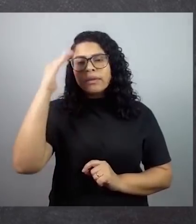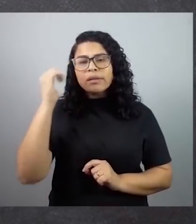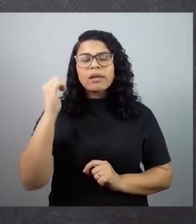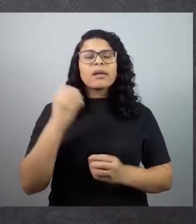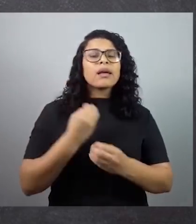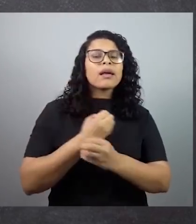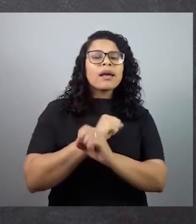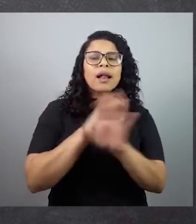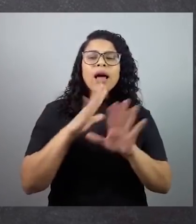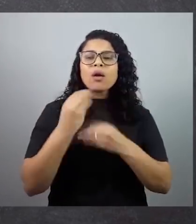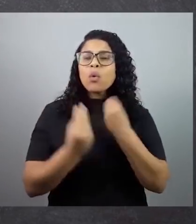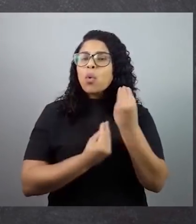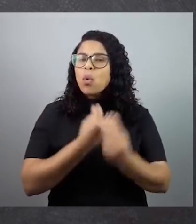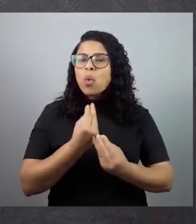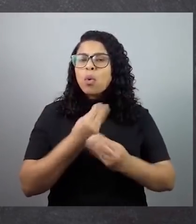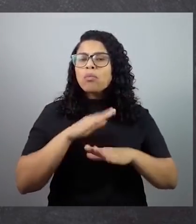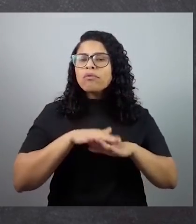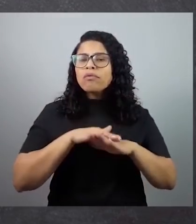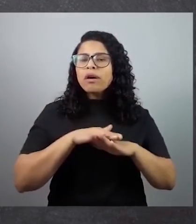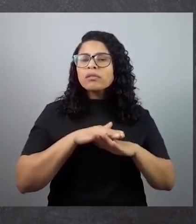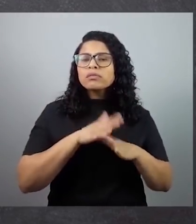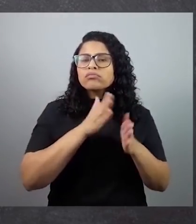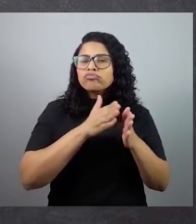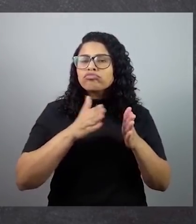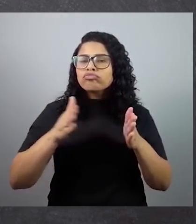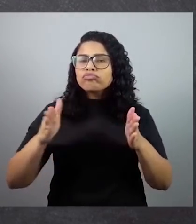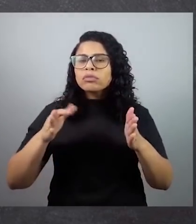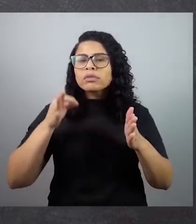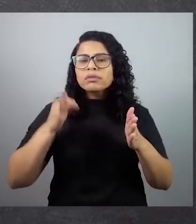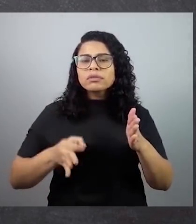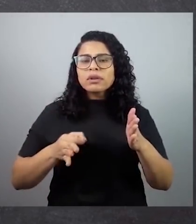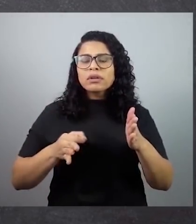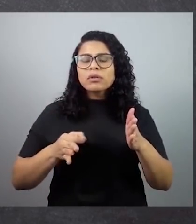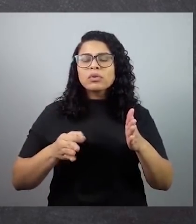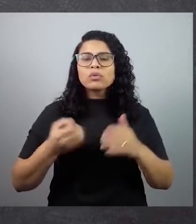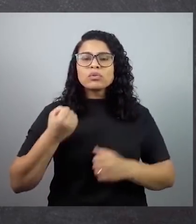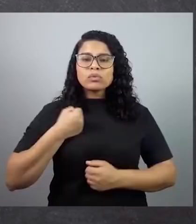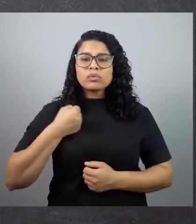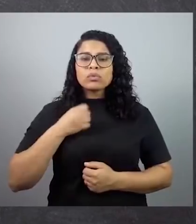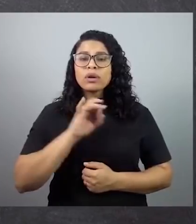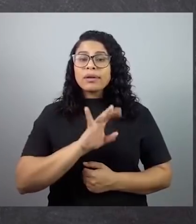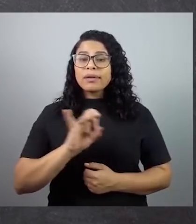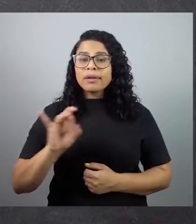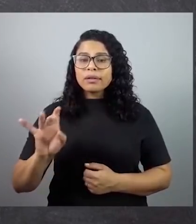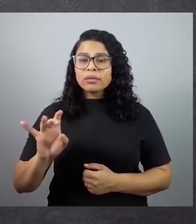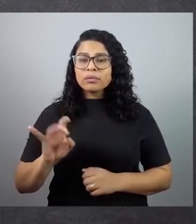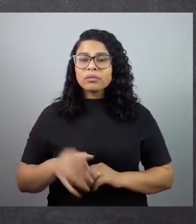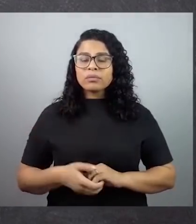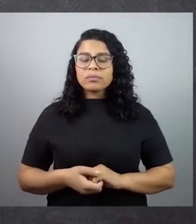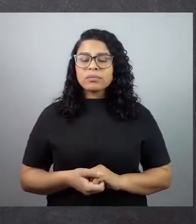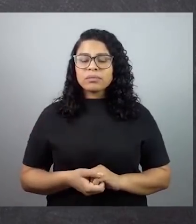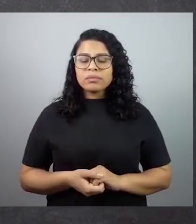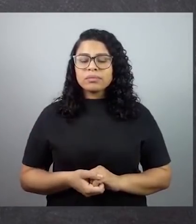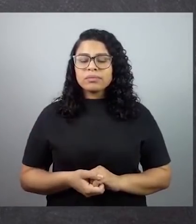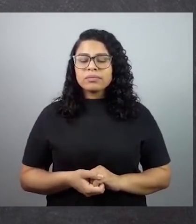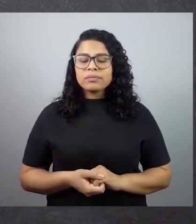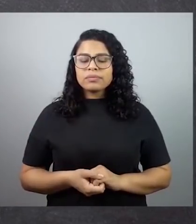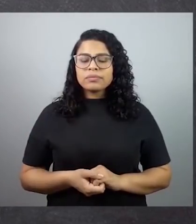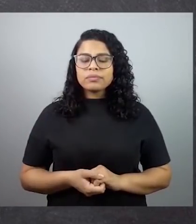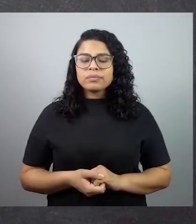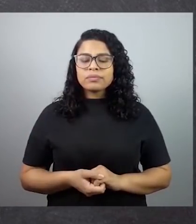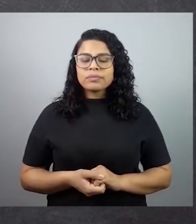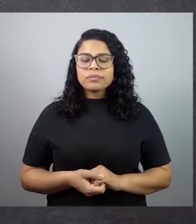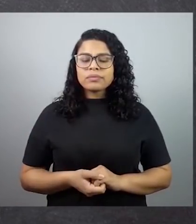a formação e a composição e a decomposição dos números que nós